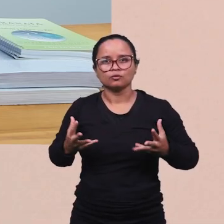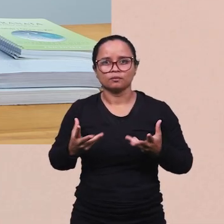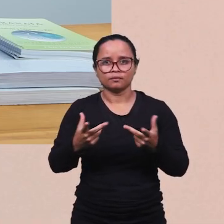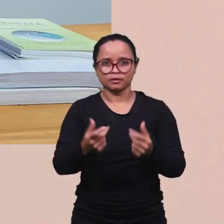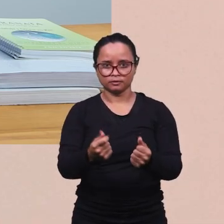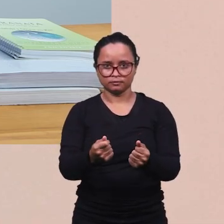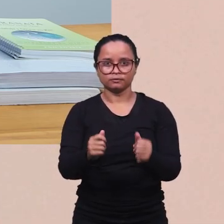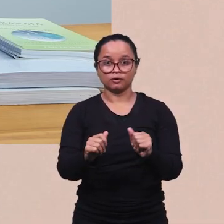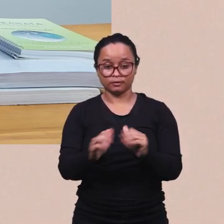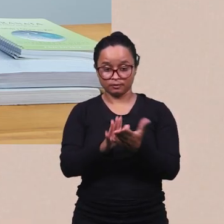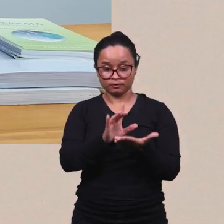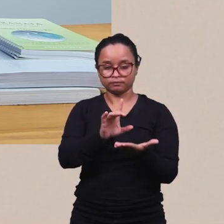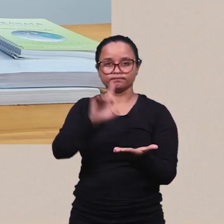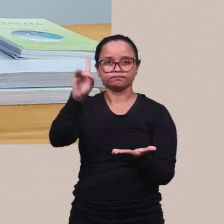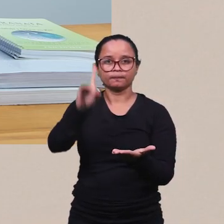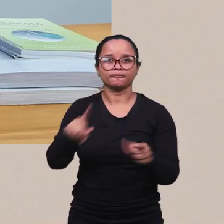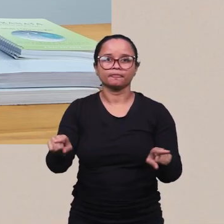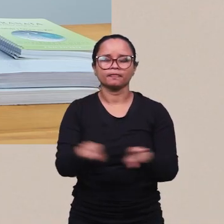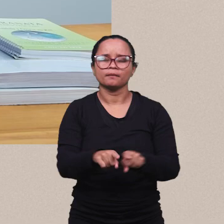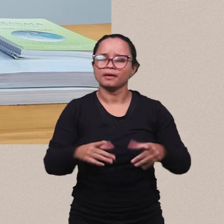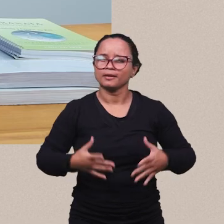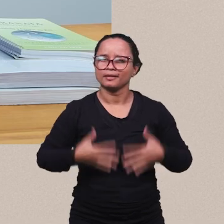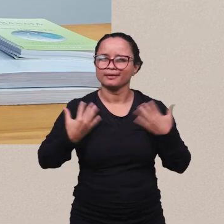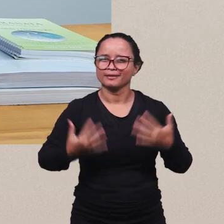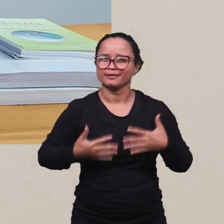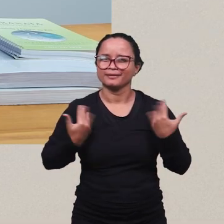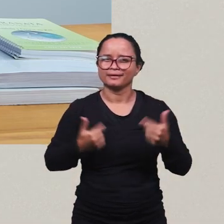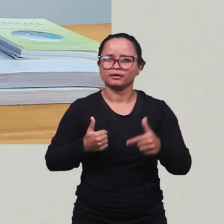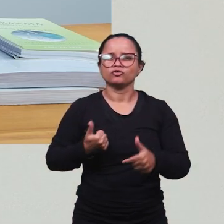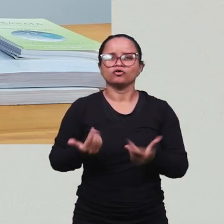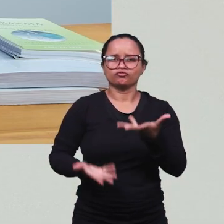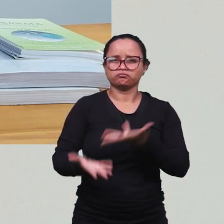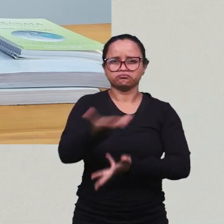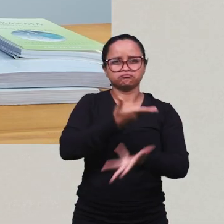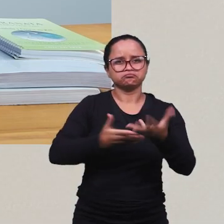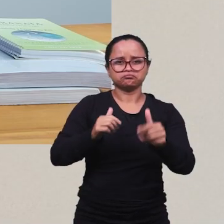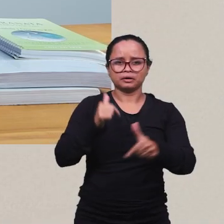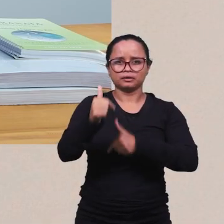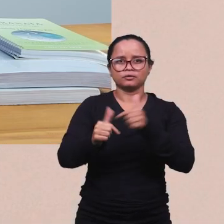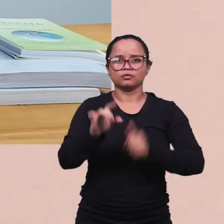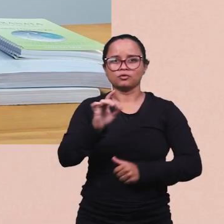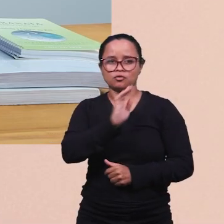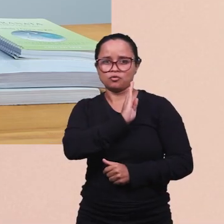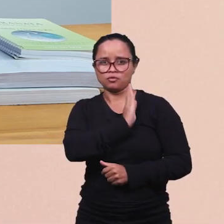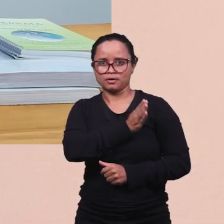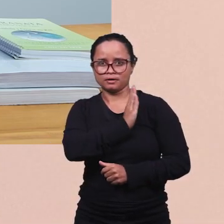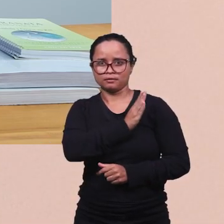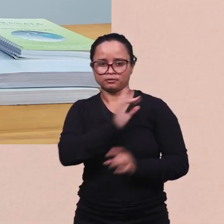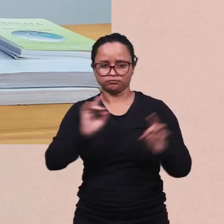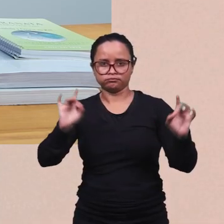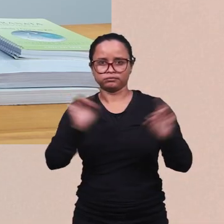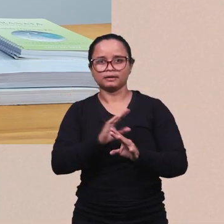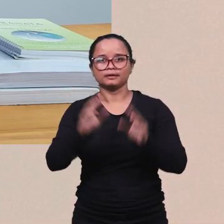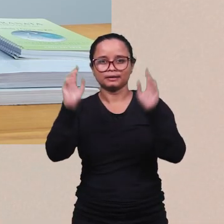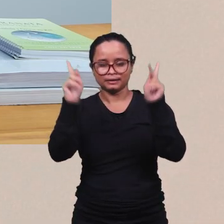da palavra do Senhor. A alegria de participar deste trabalho é algo que só o coração pode definir. A